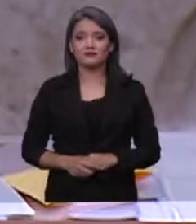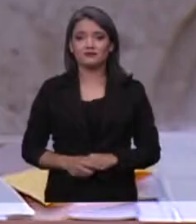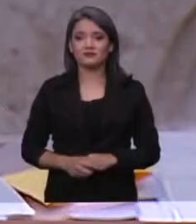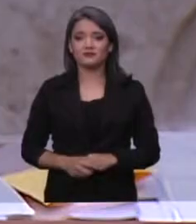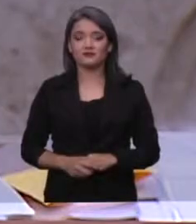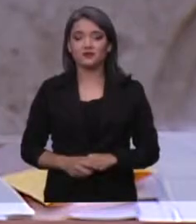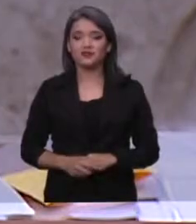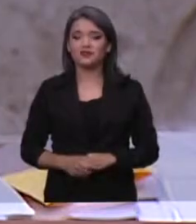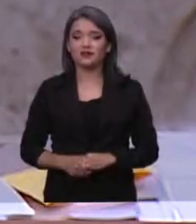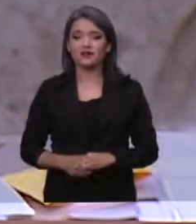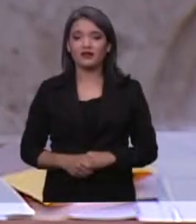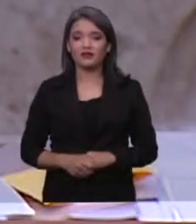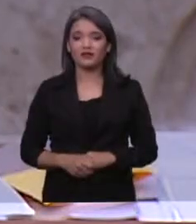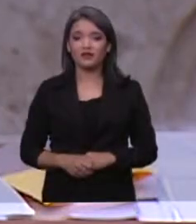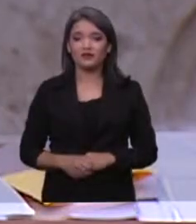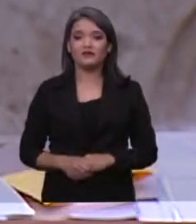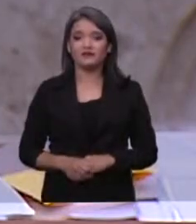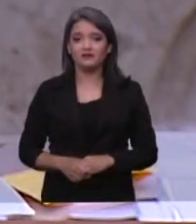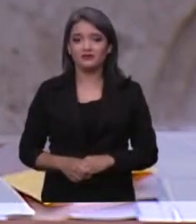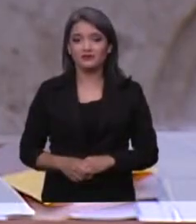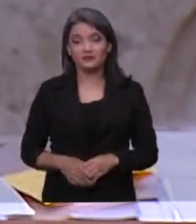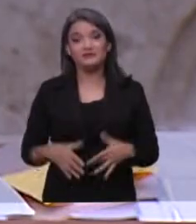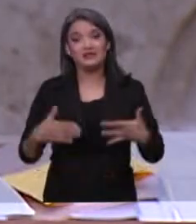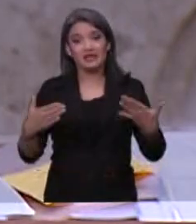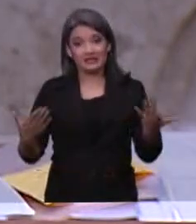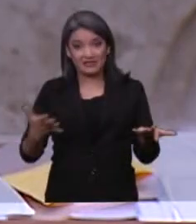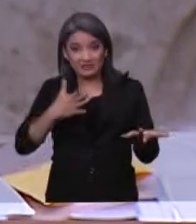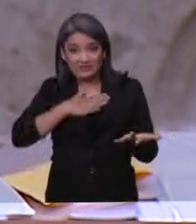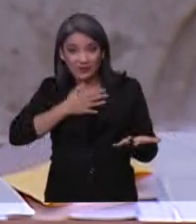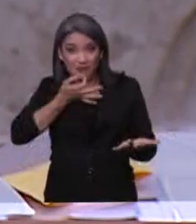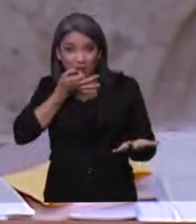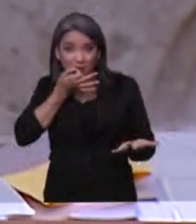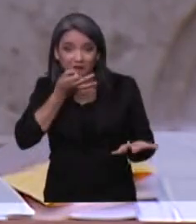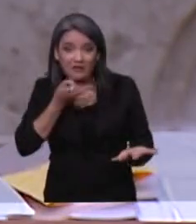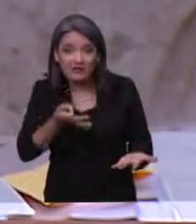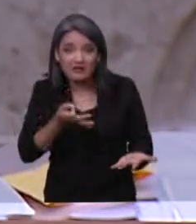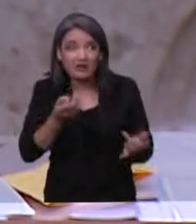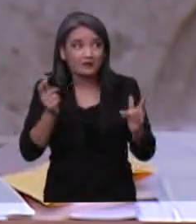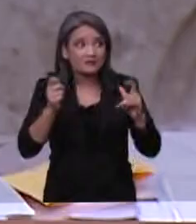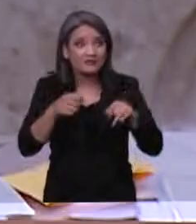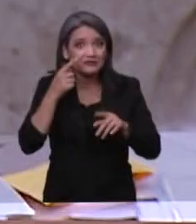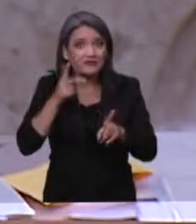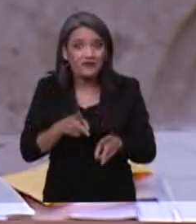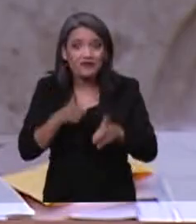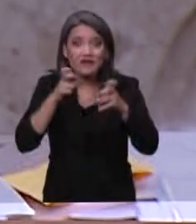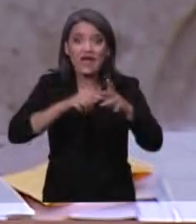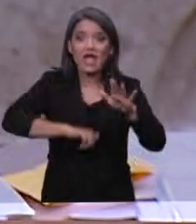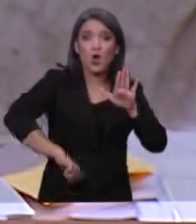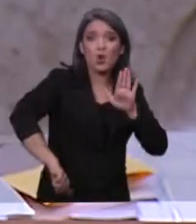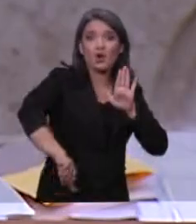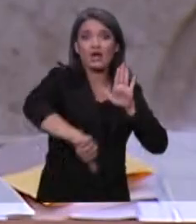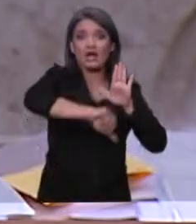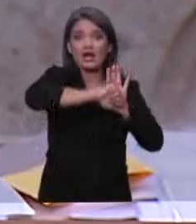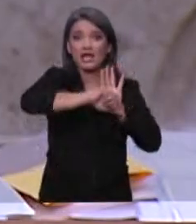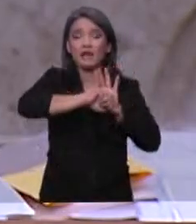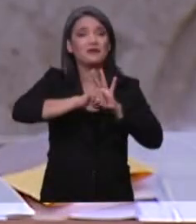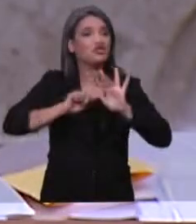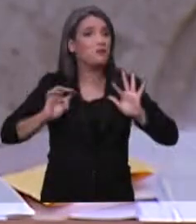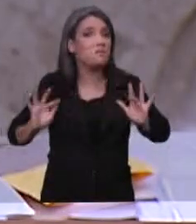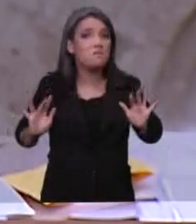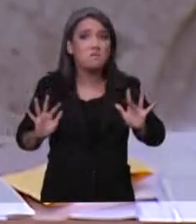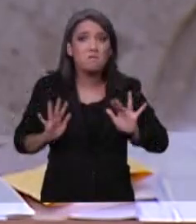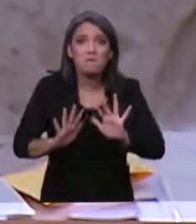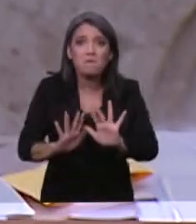Perfeitamente caracterizado, portanto, na minha visão, um crime multitudinário, como invocou